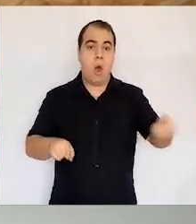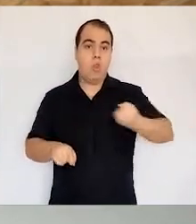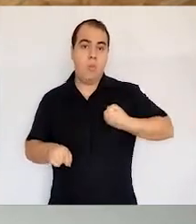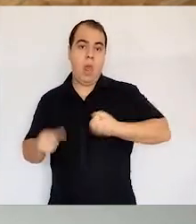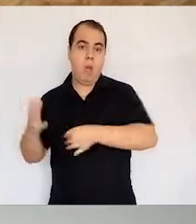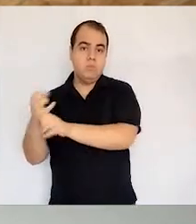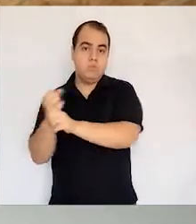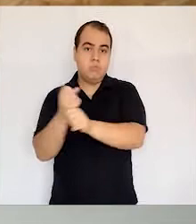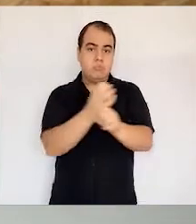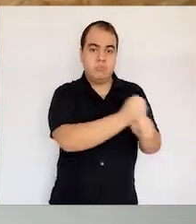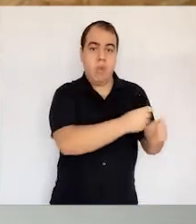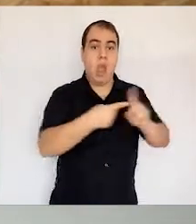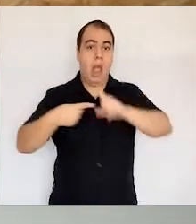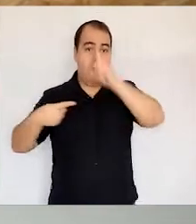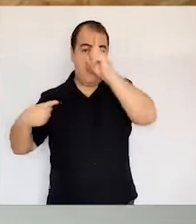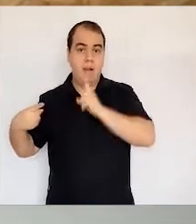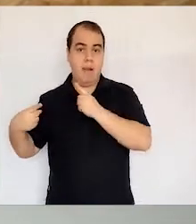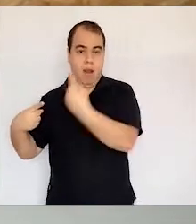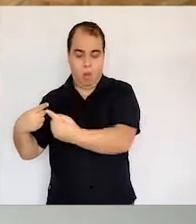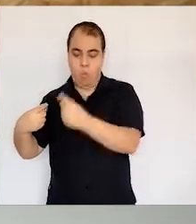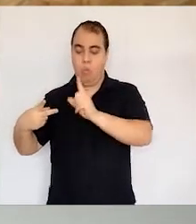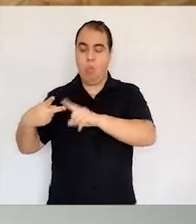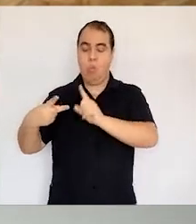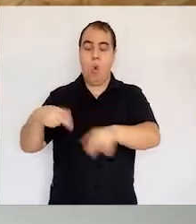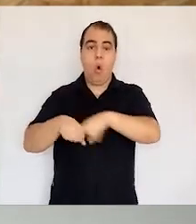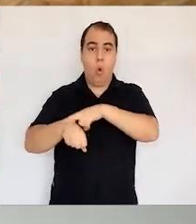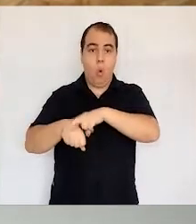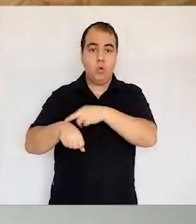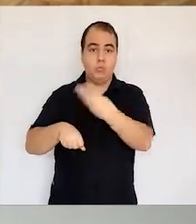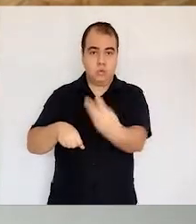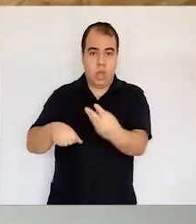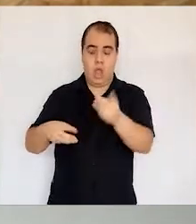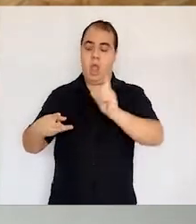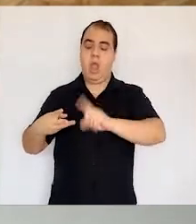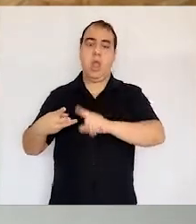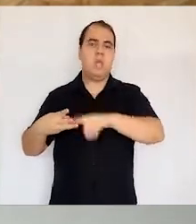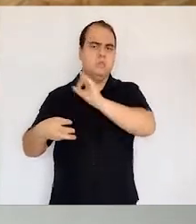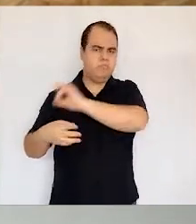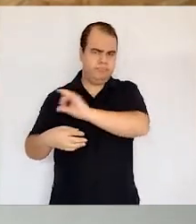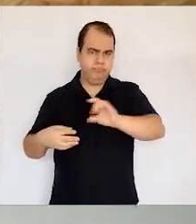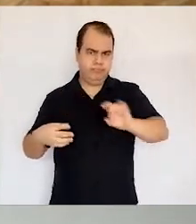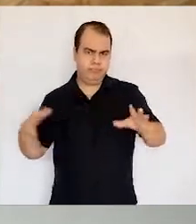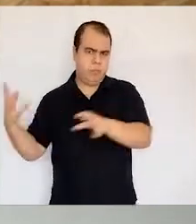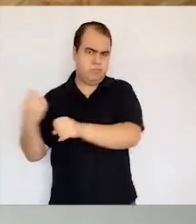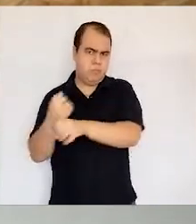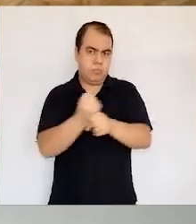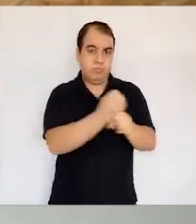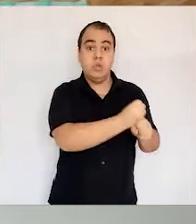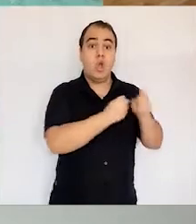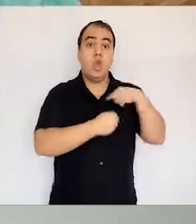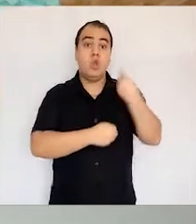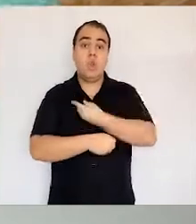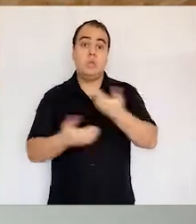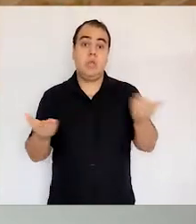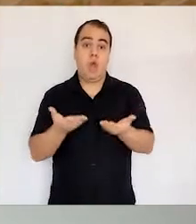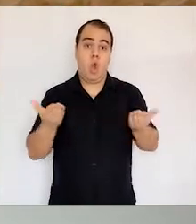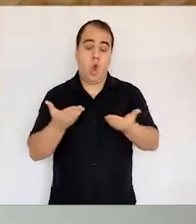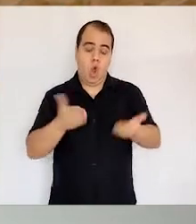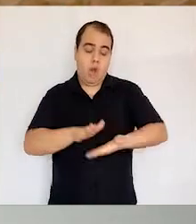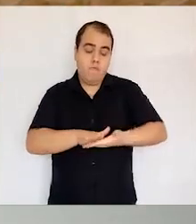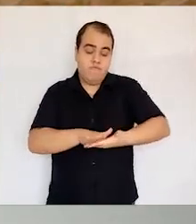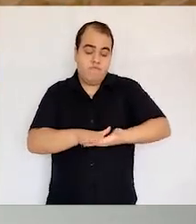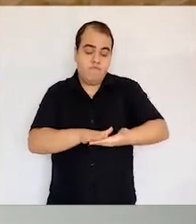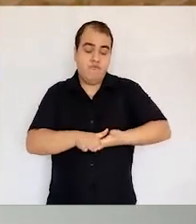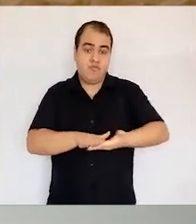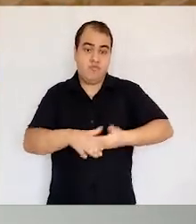vale 1 ponto, a branca vale 2 pontos e a roxinha vale 3 pontos. A gente vai pegar essa florzinha e vai colar aqui no fundinho